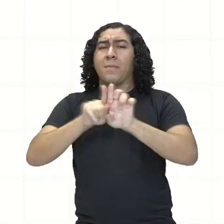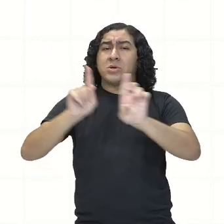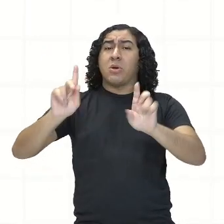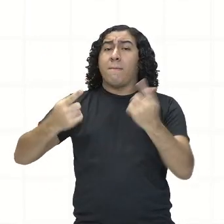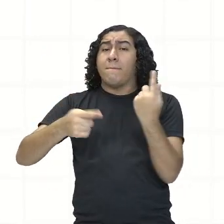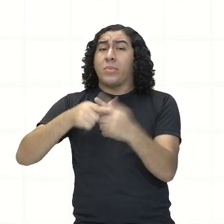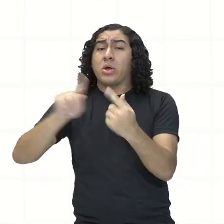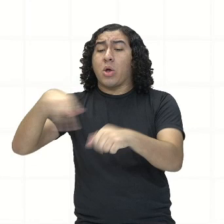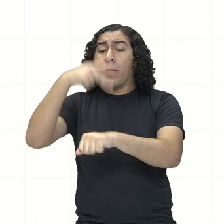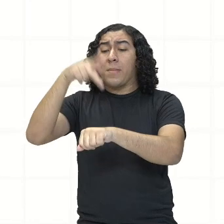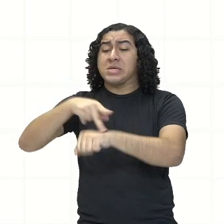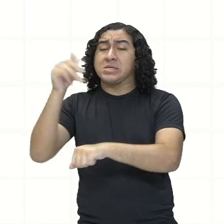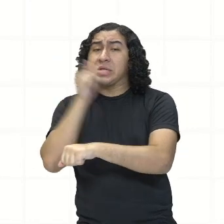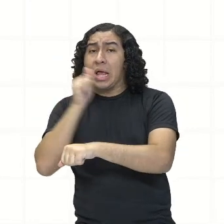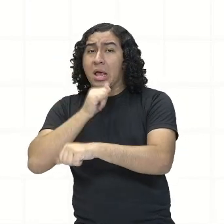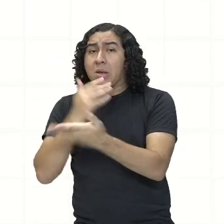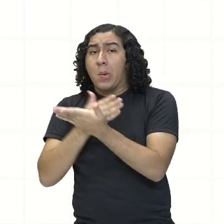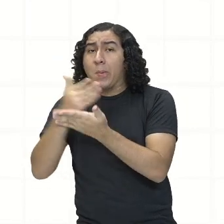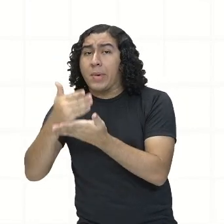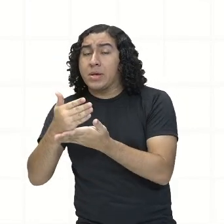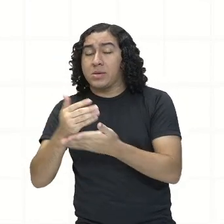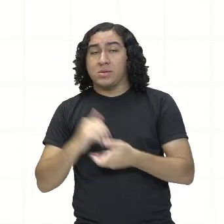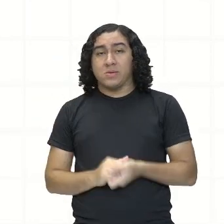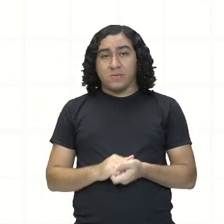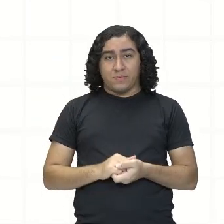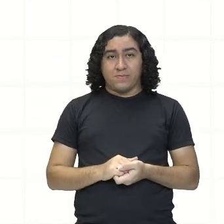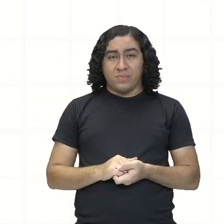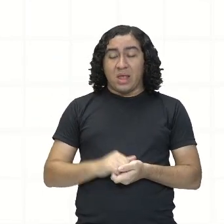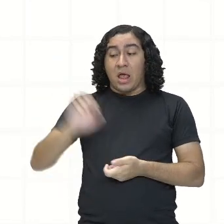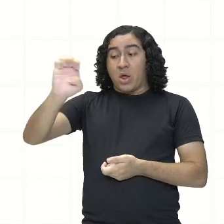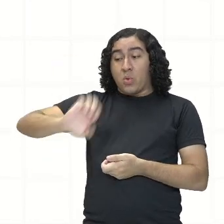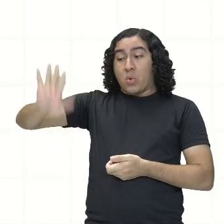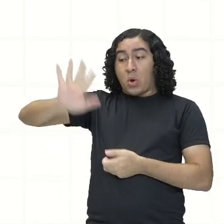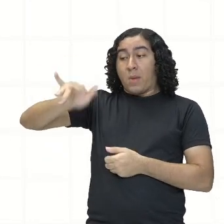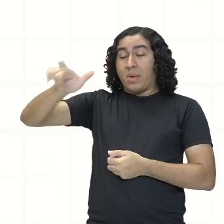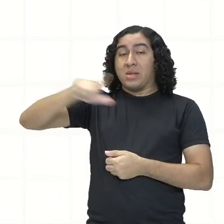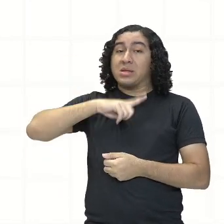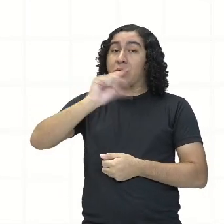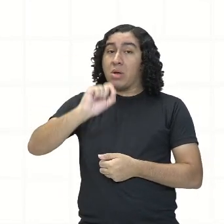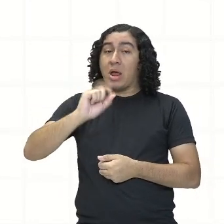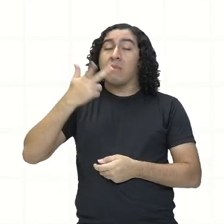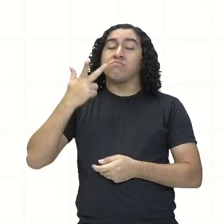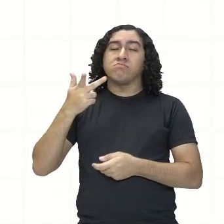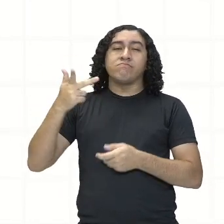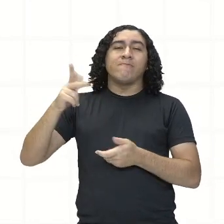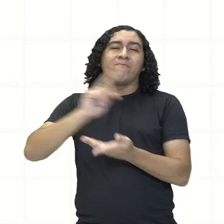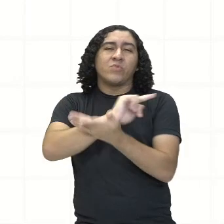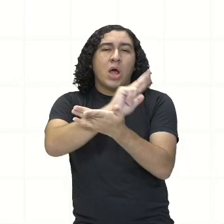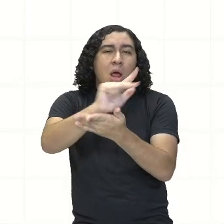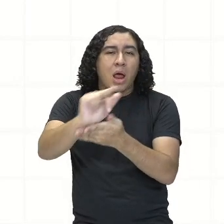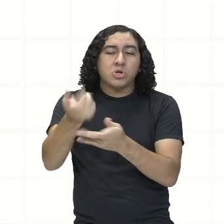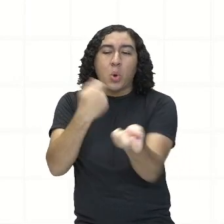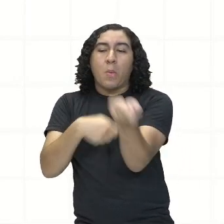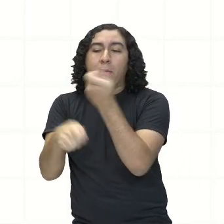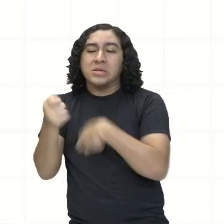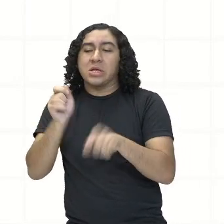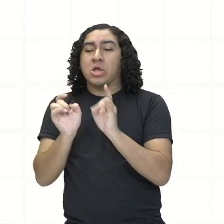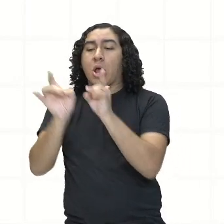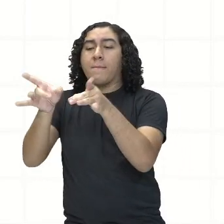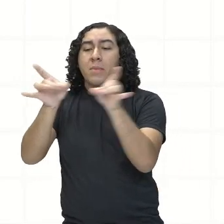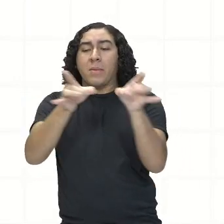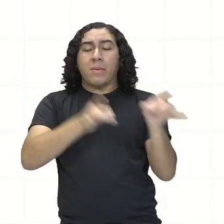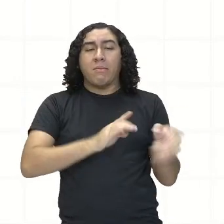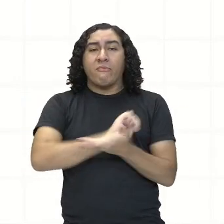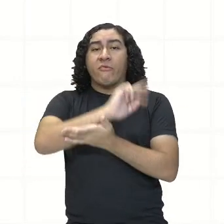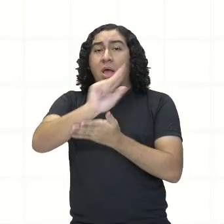essas regiões, elas possuem ali um grande fluxo de rotas comerciais. Como havia a presença de muitos comerciantes, também